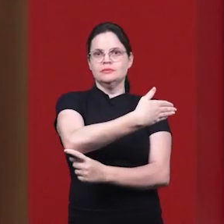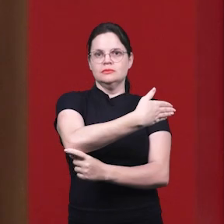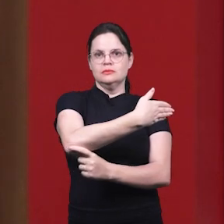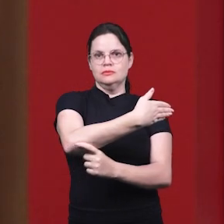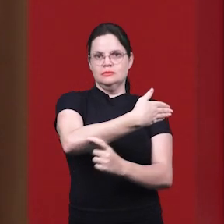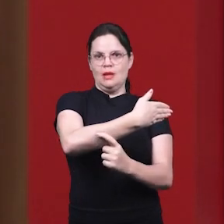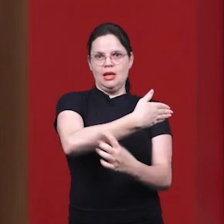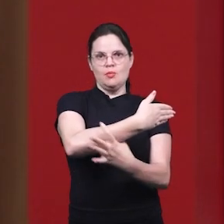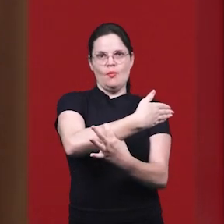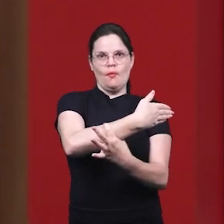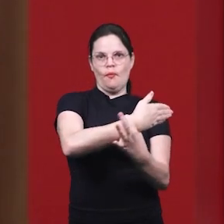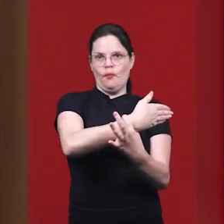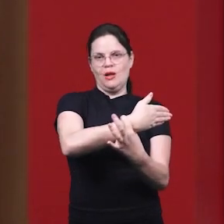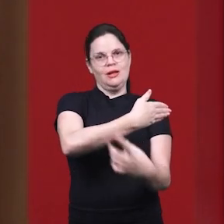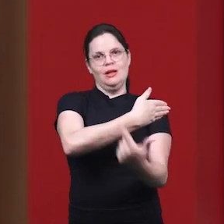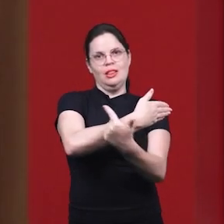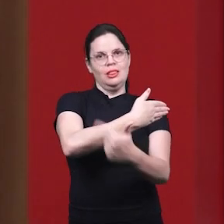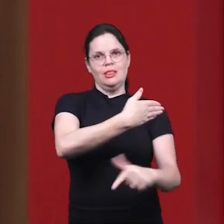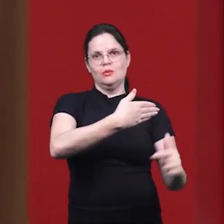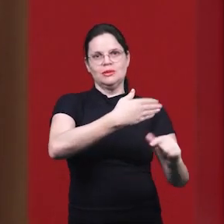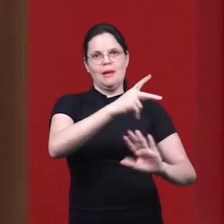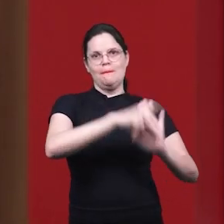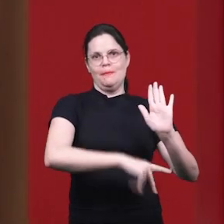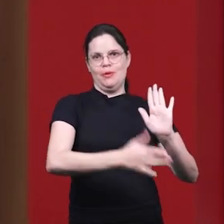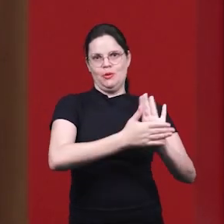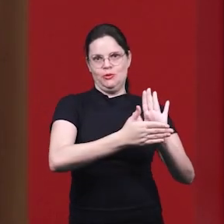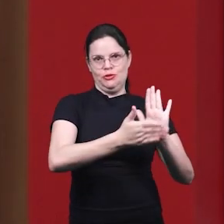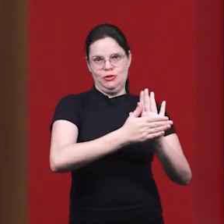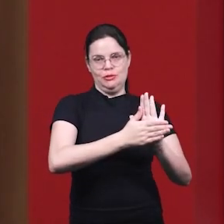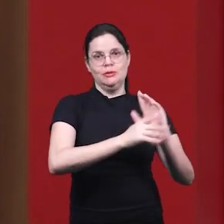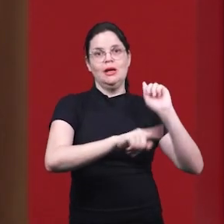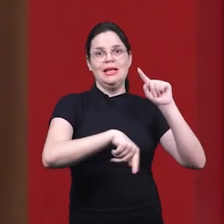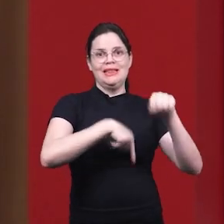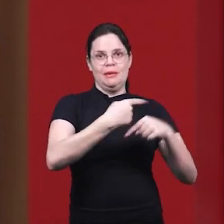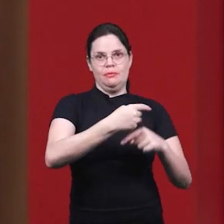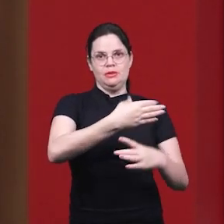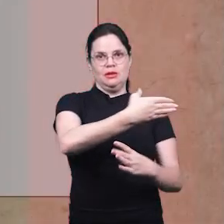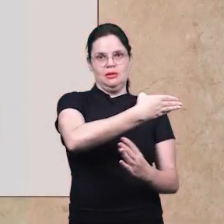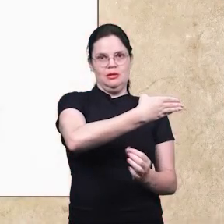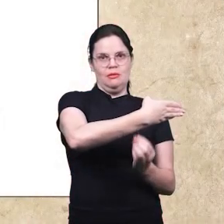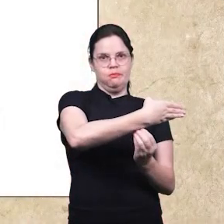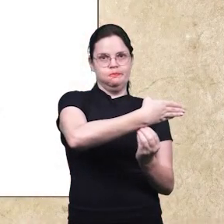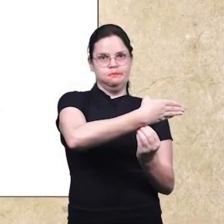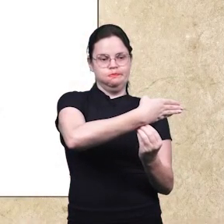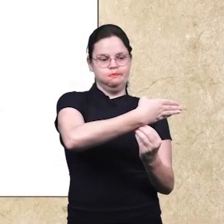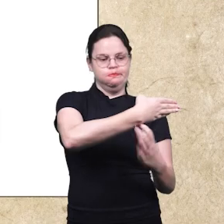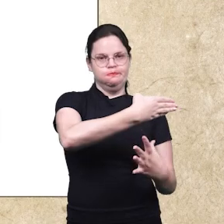Israel vai ter mais um período de vida na presença de Deus de 7 anos.